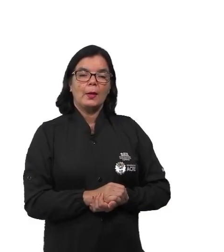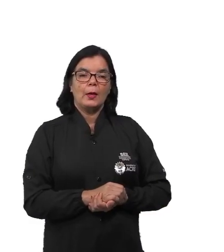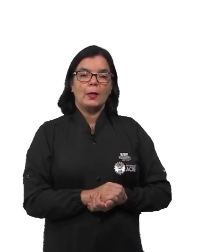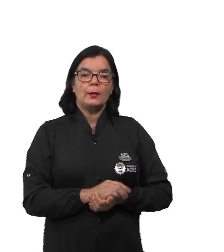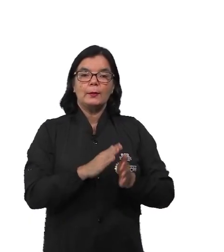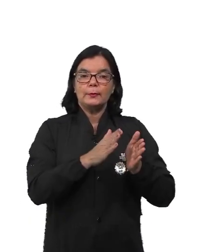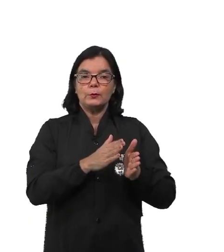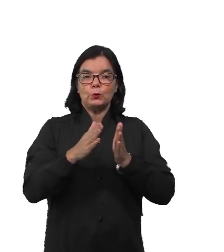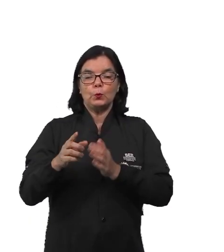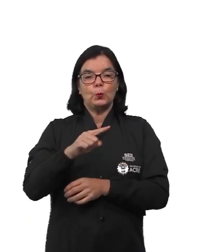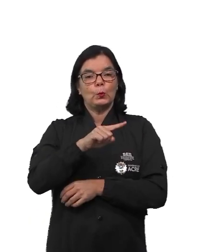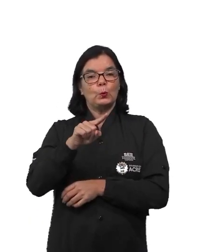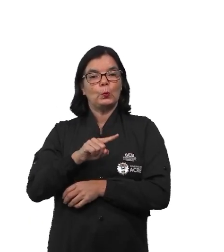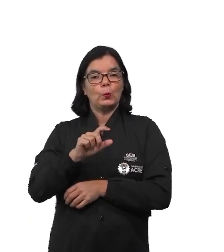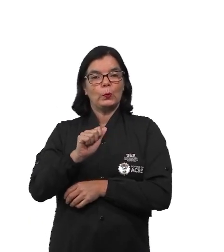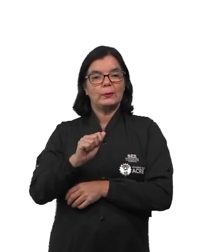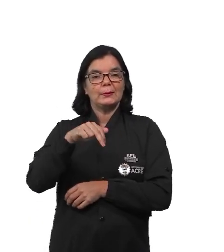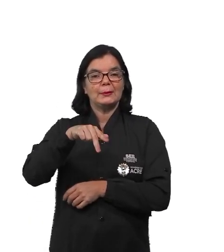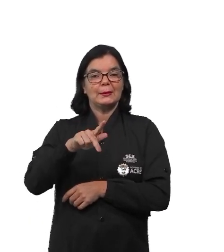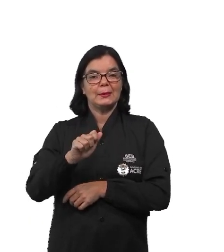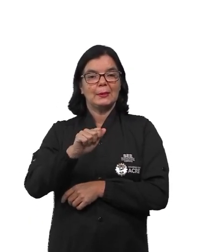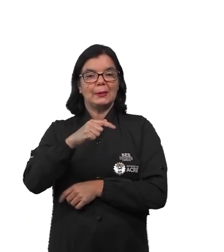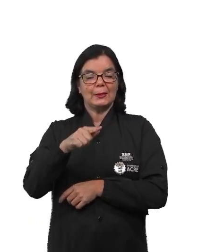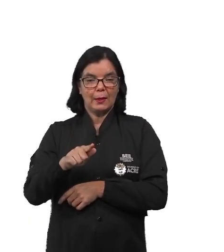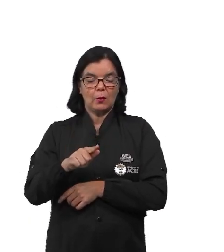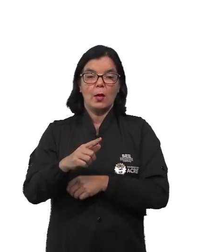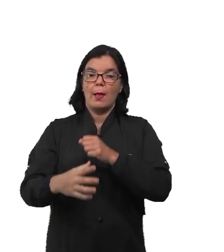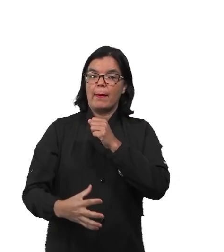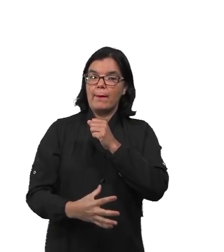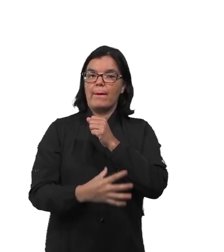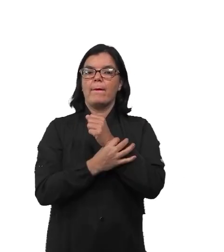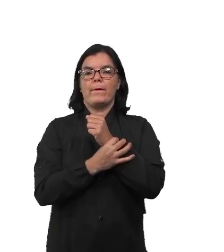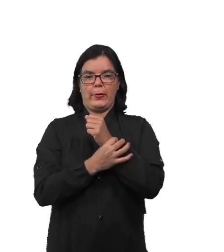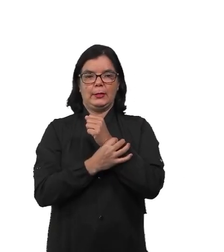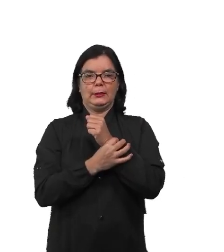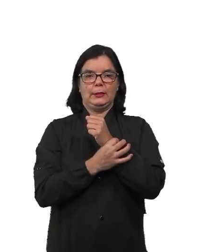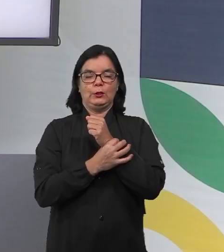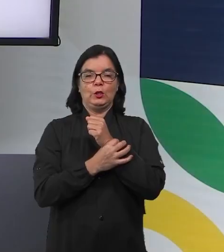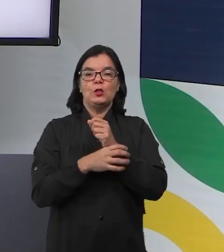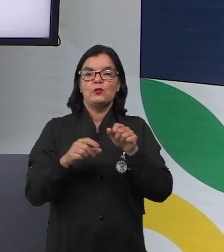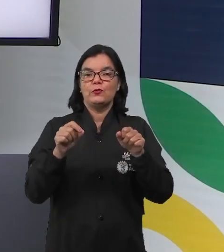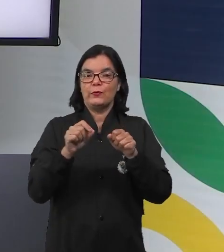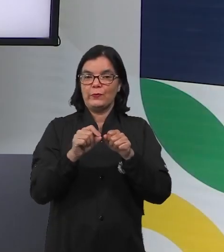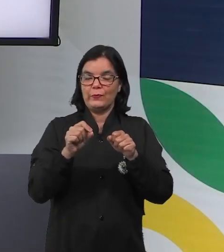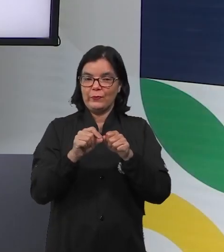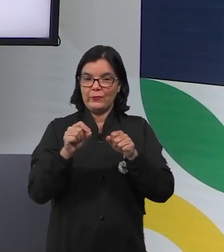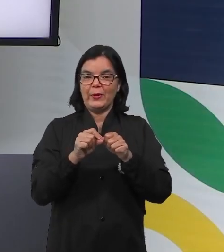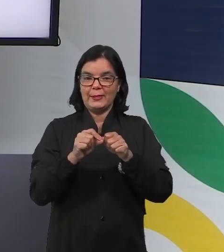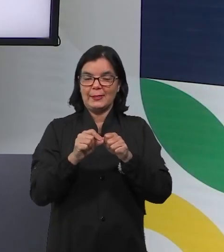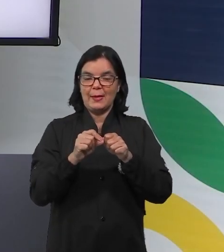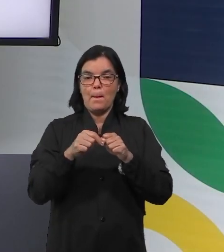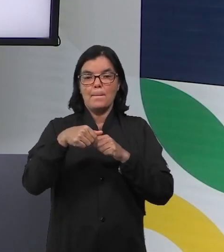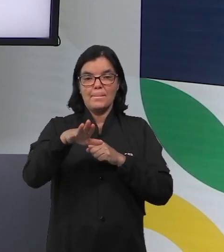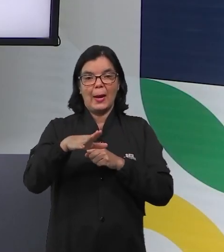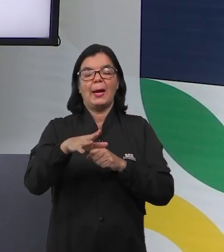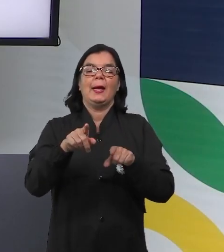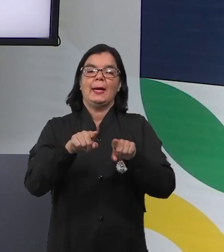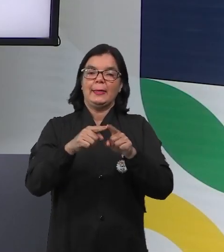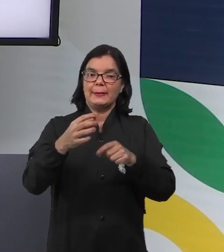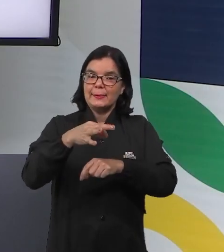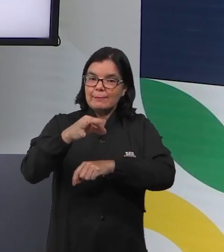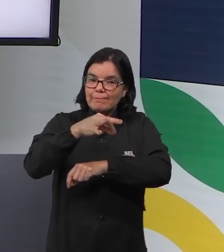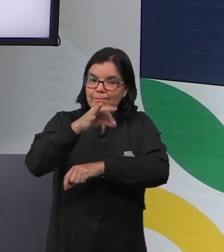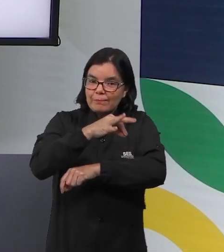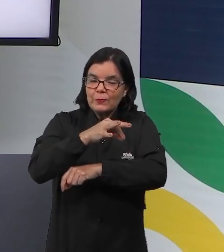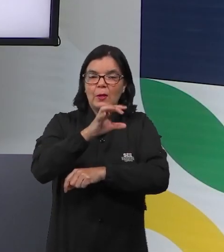No caso do zangão, o que ele faz? Ele garante a fecundação da rainha. Percebeu? Cada